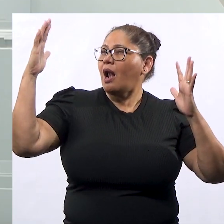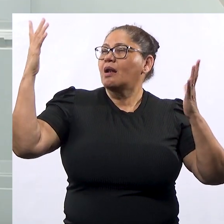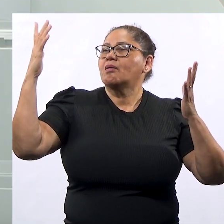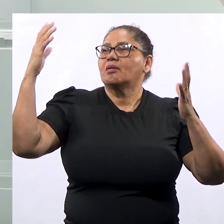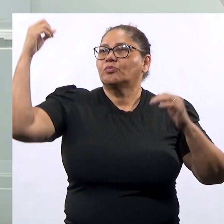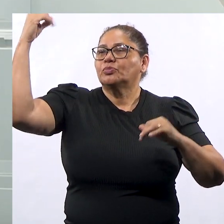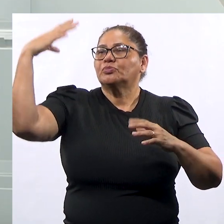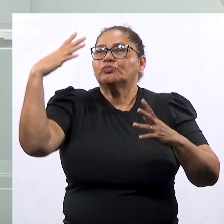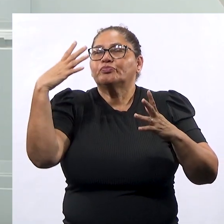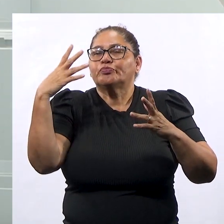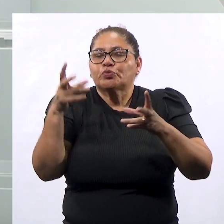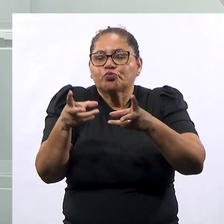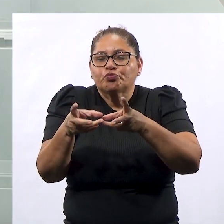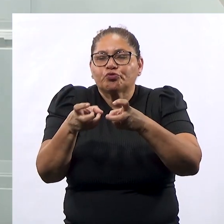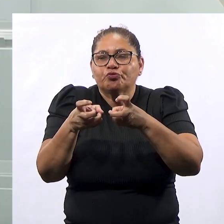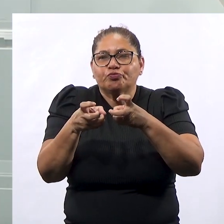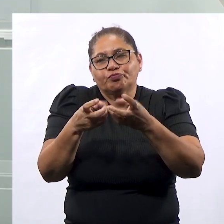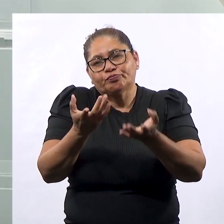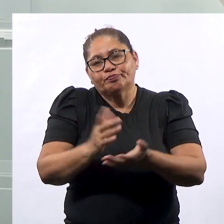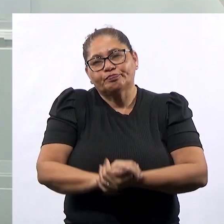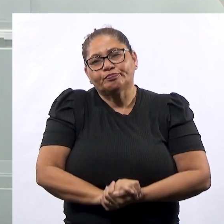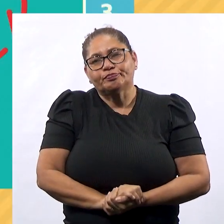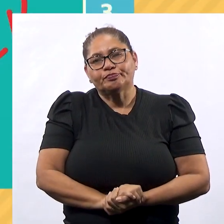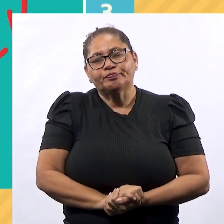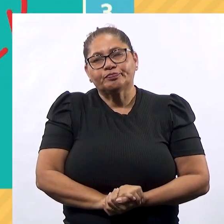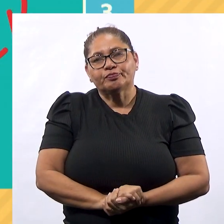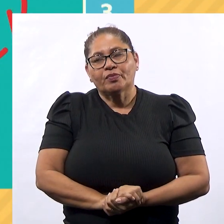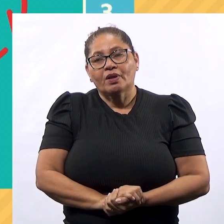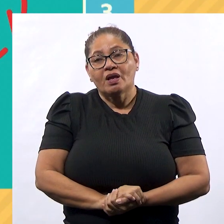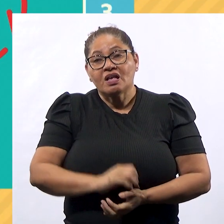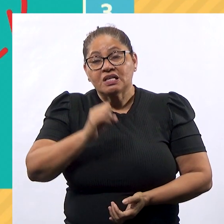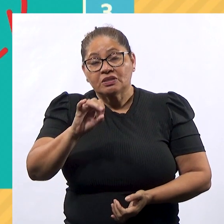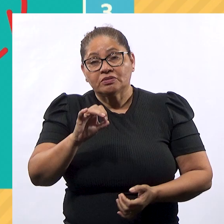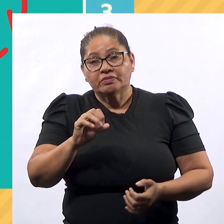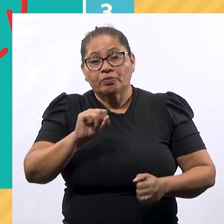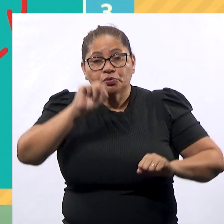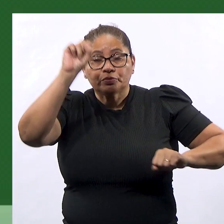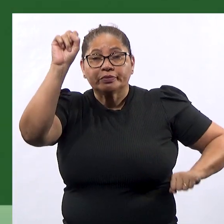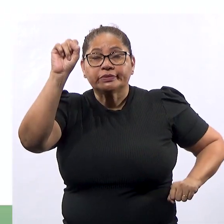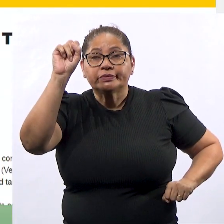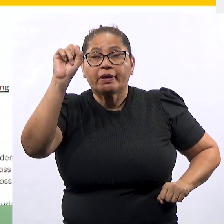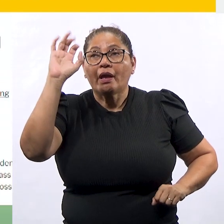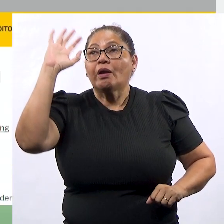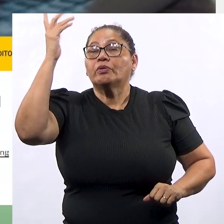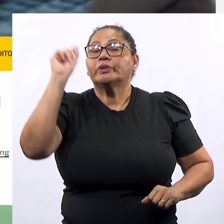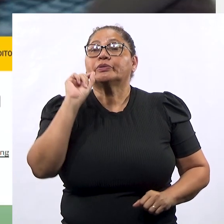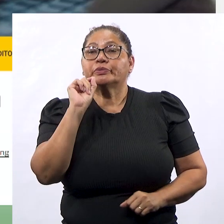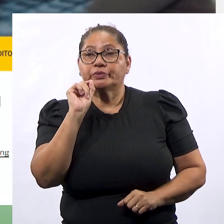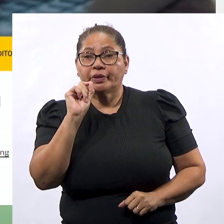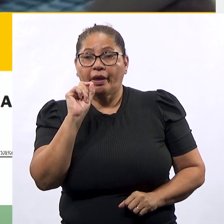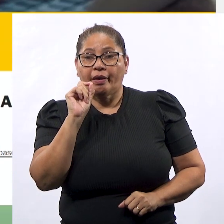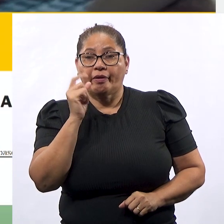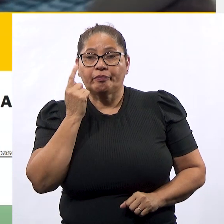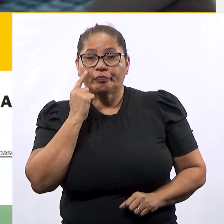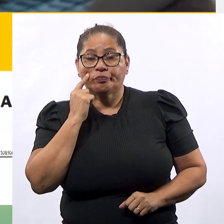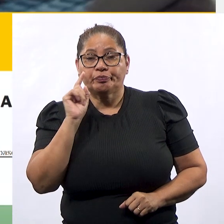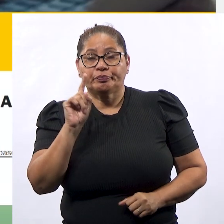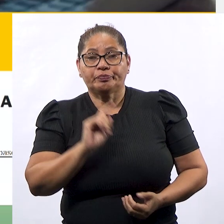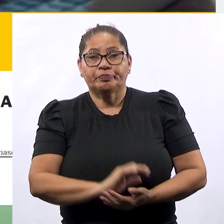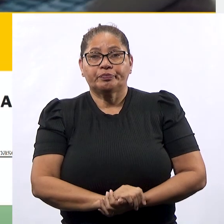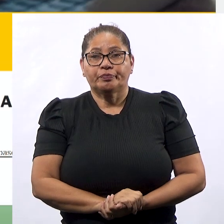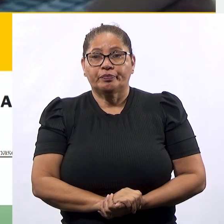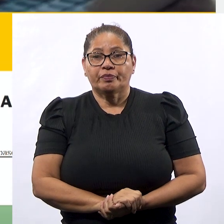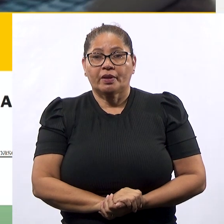a mente, iluminasse a sua concepção. Bom, então quando eu tenho superpoderes, o que acontece? Olha